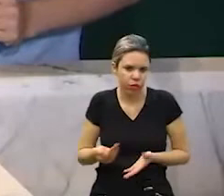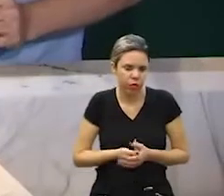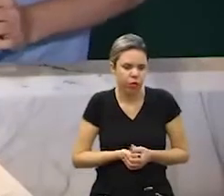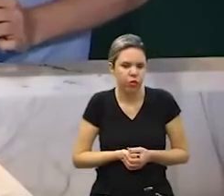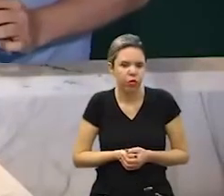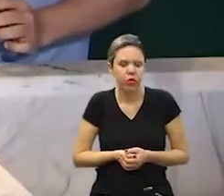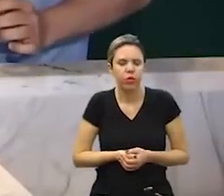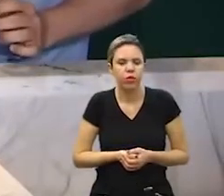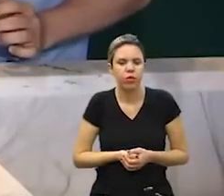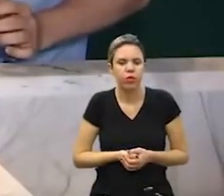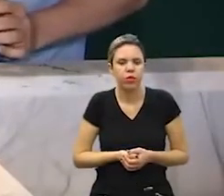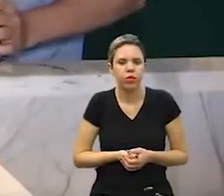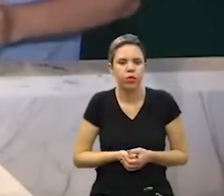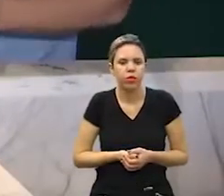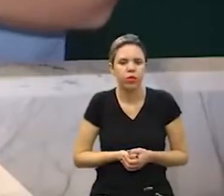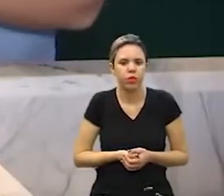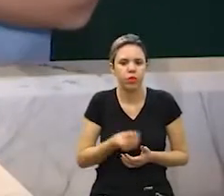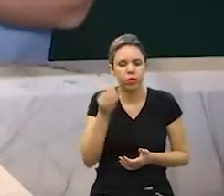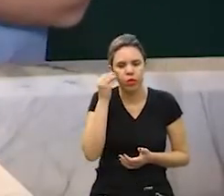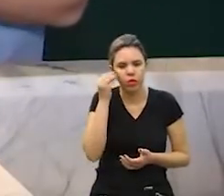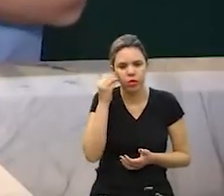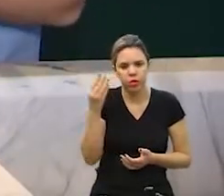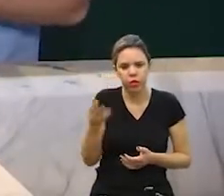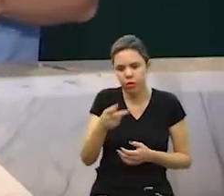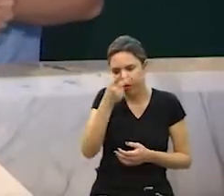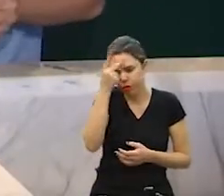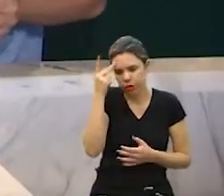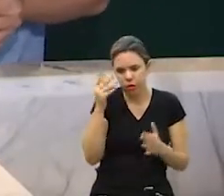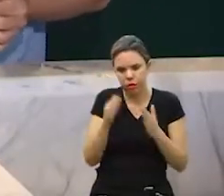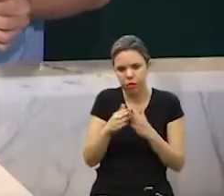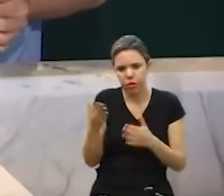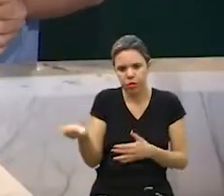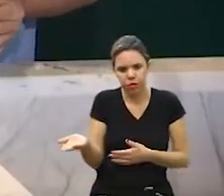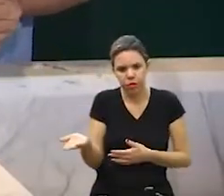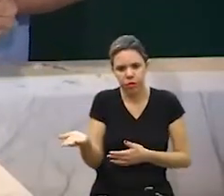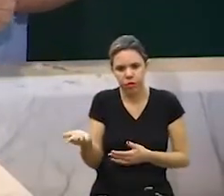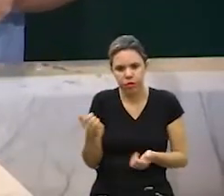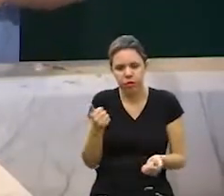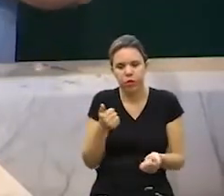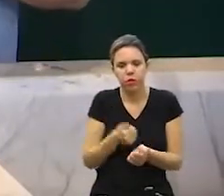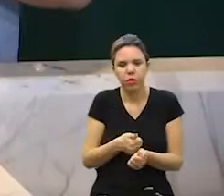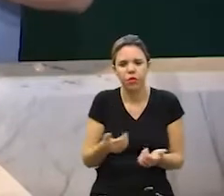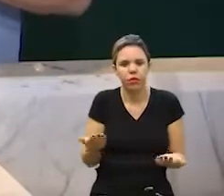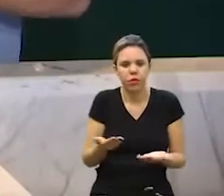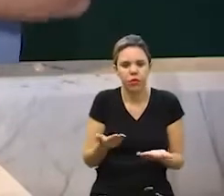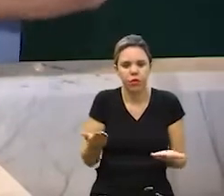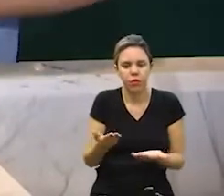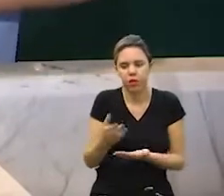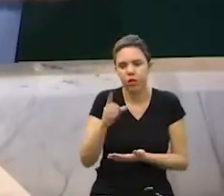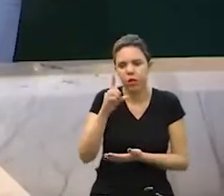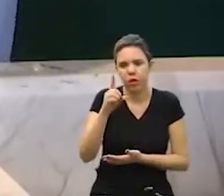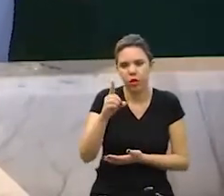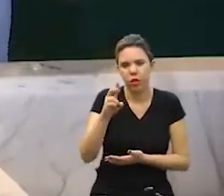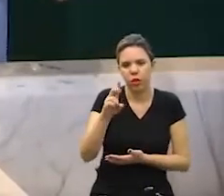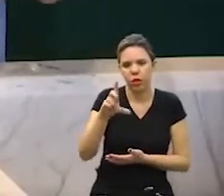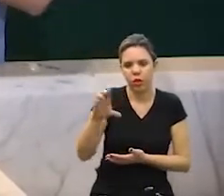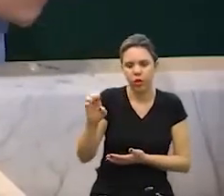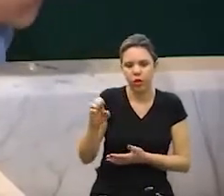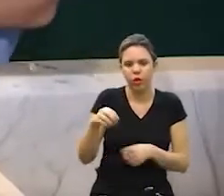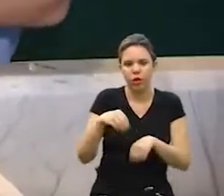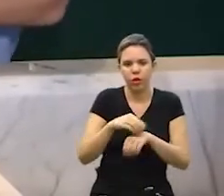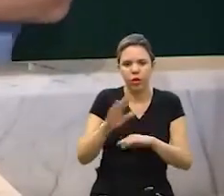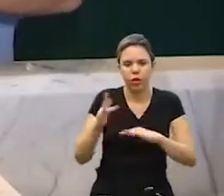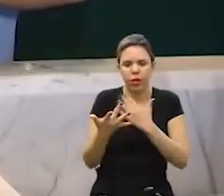lado, né? E aí, gente, enquanto eu experimento, o pessoal de casa vai acompanhar agora que a Dulce vai passar as redes